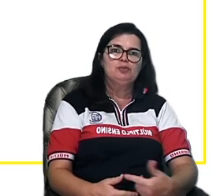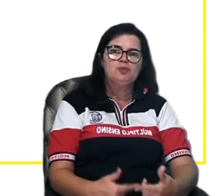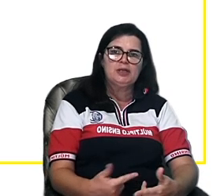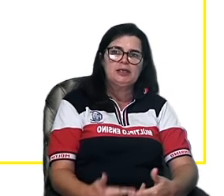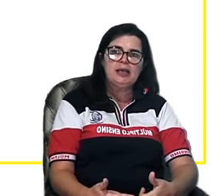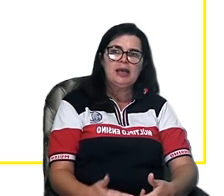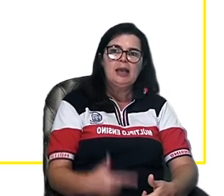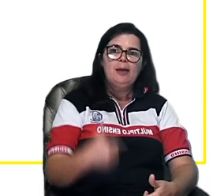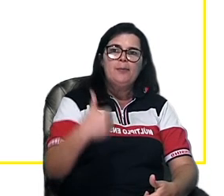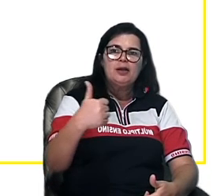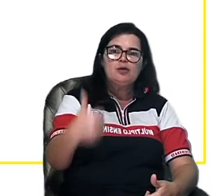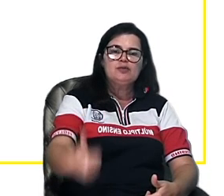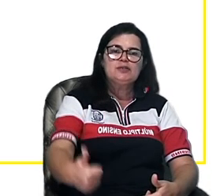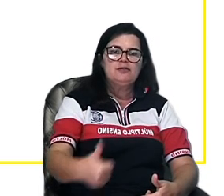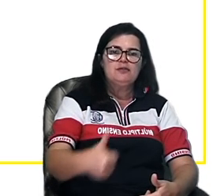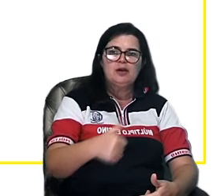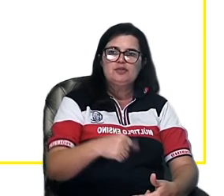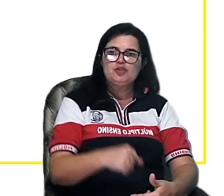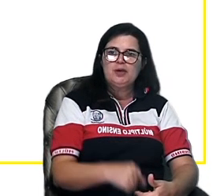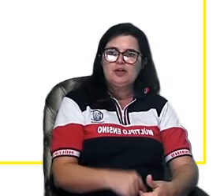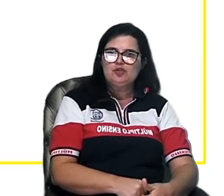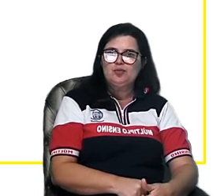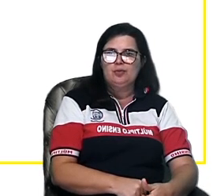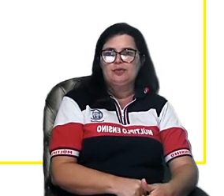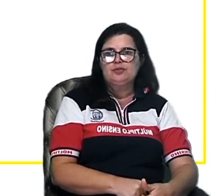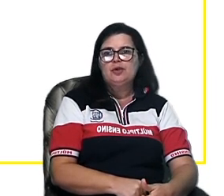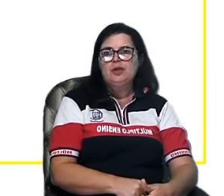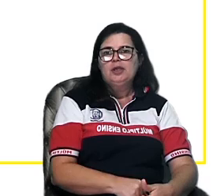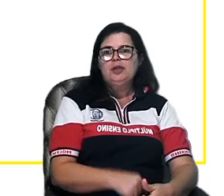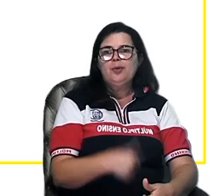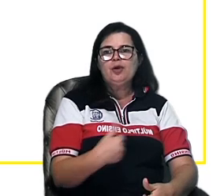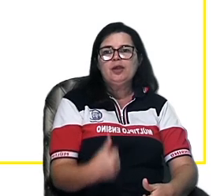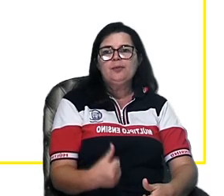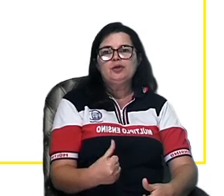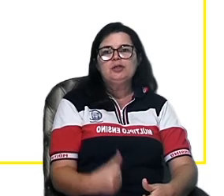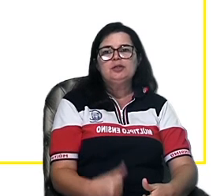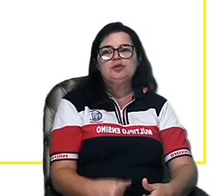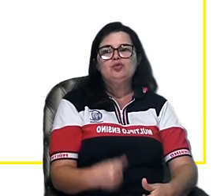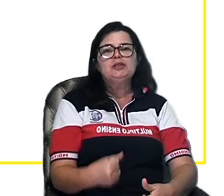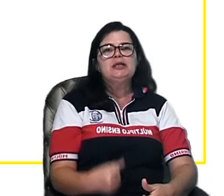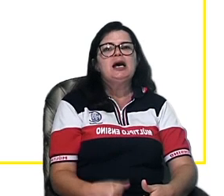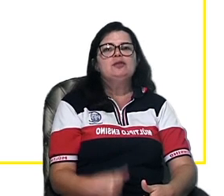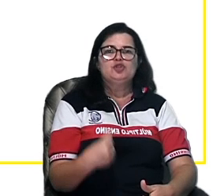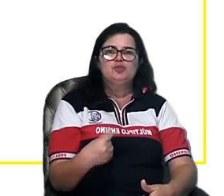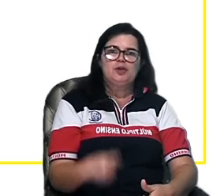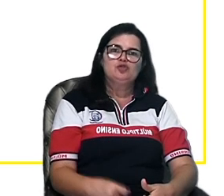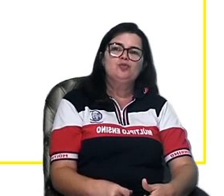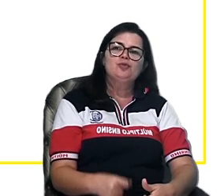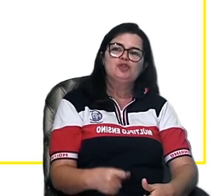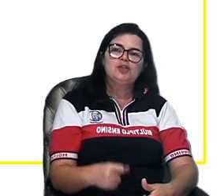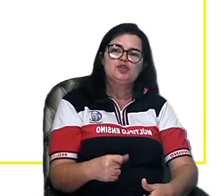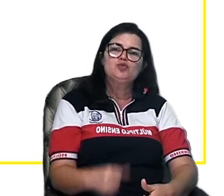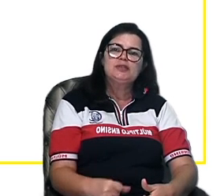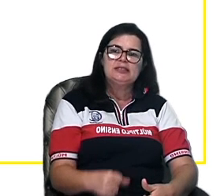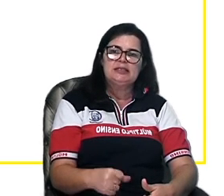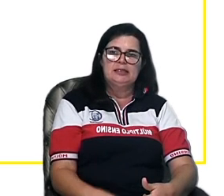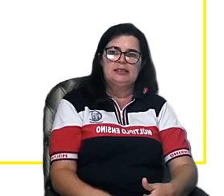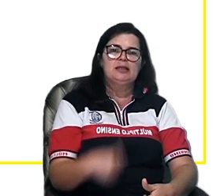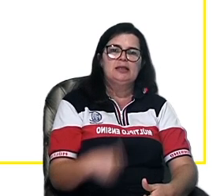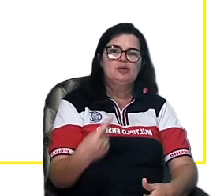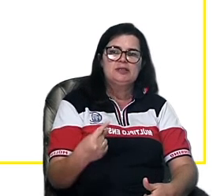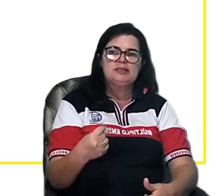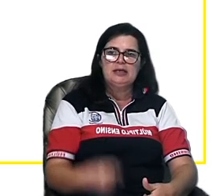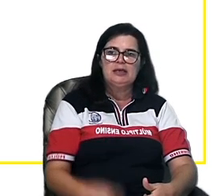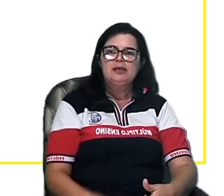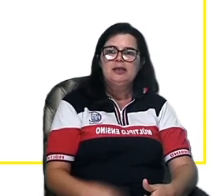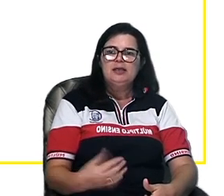nós podemos praticar para conservar os espaços públicos. E por que é importante cuidar dos espaços públicos da sua cidade,